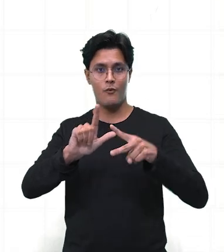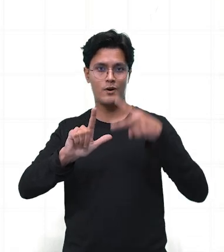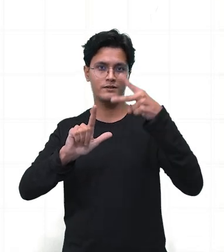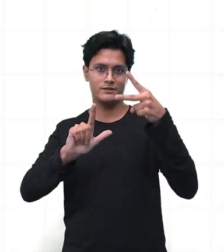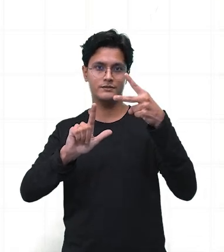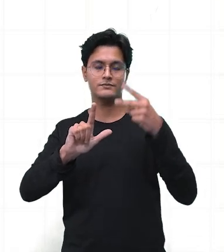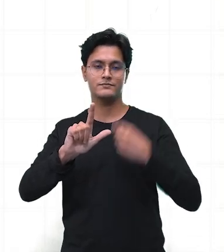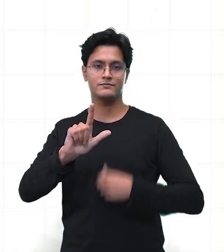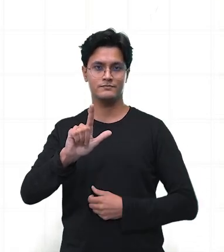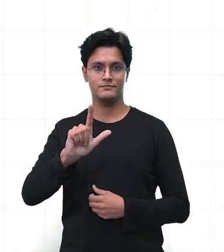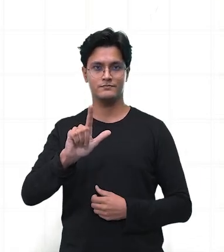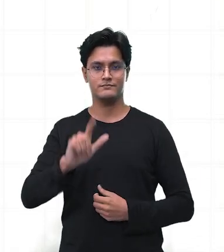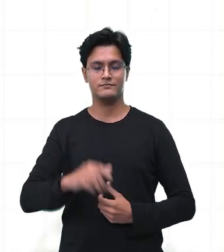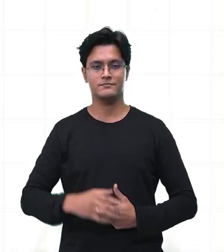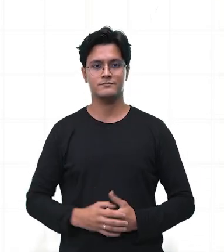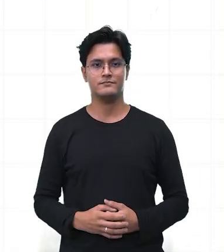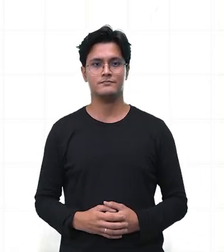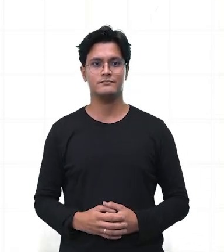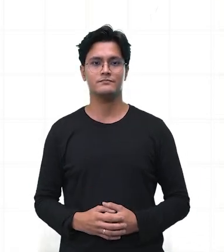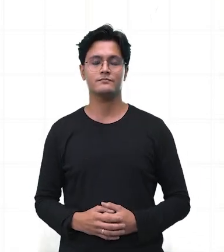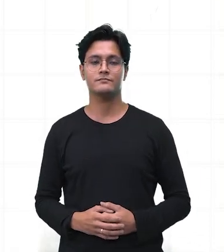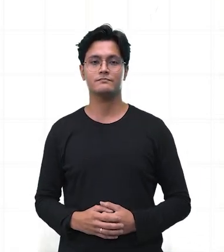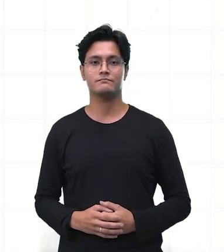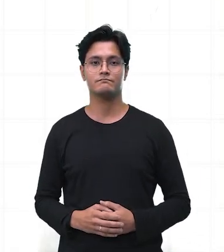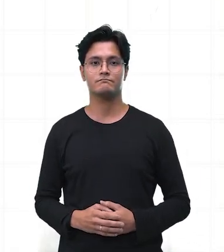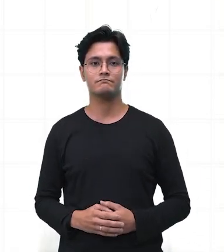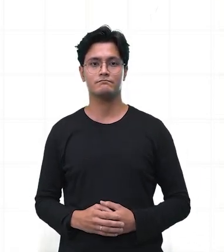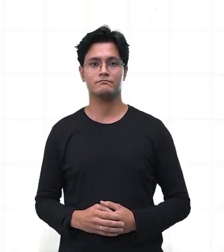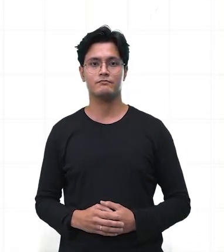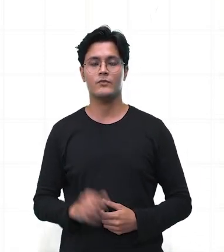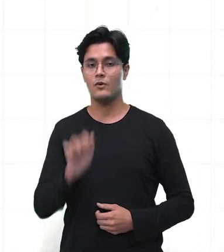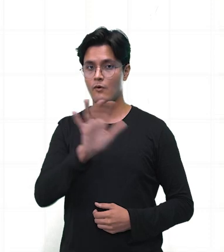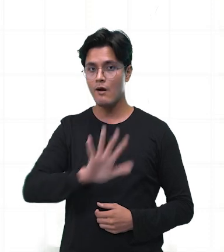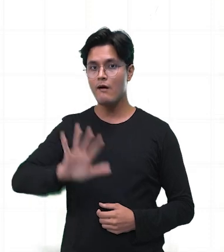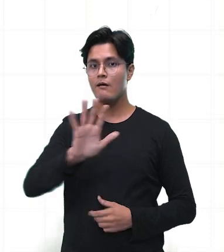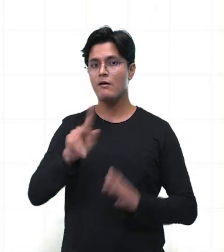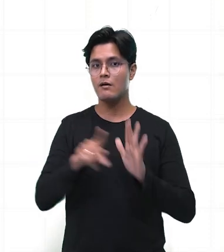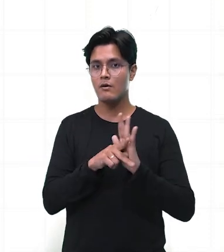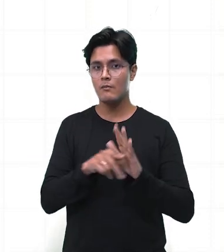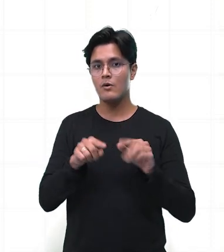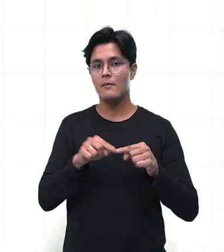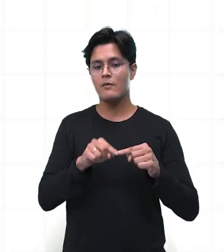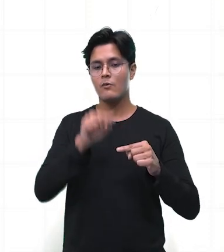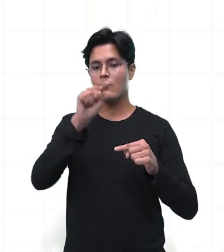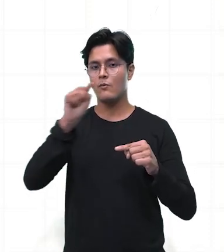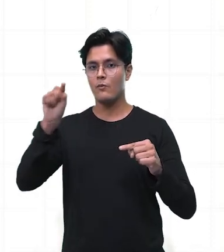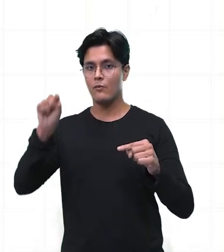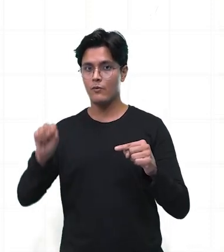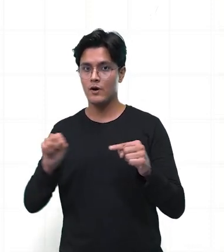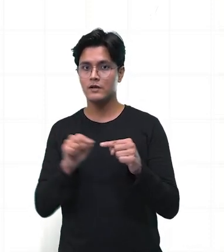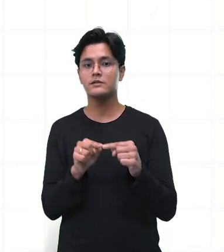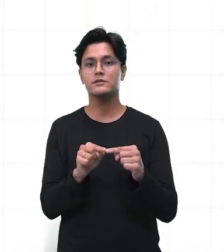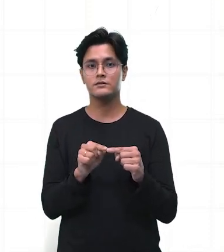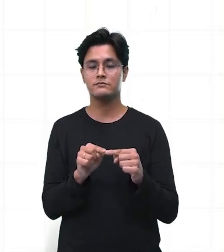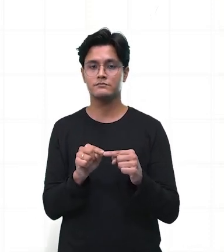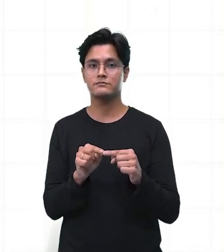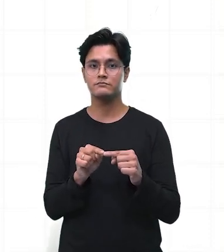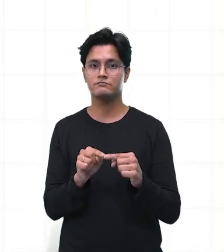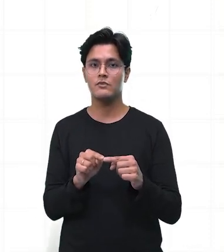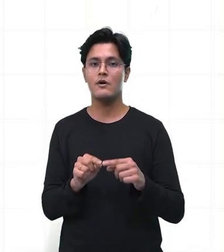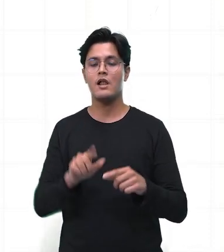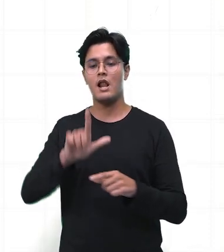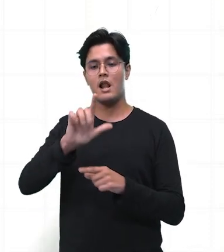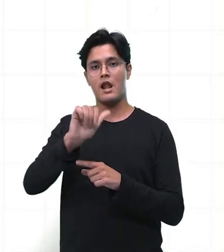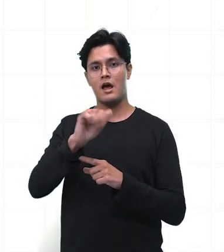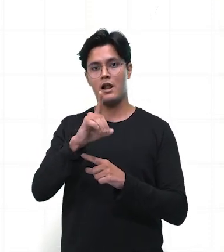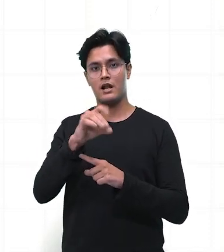L elevado ao quadrado, tá? Então a área de um quadrado será igual ao lado